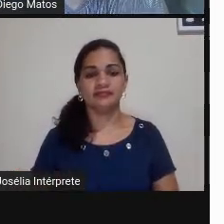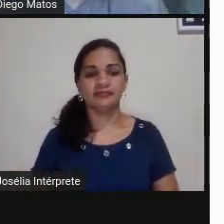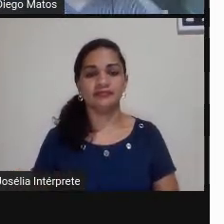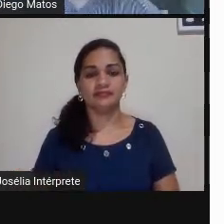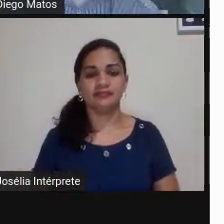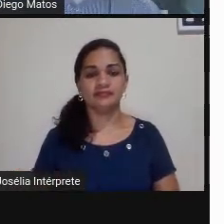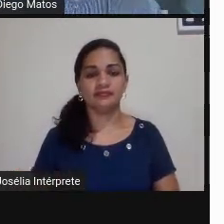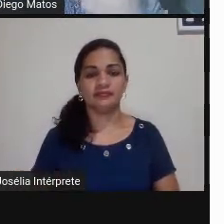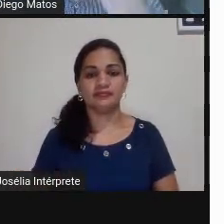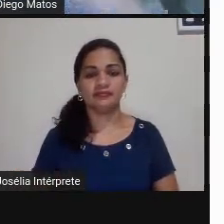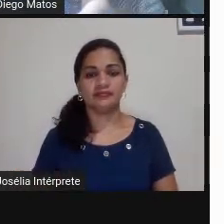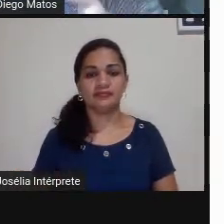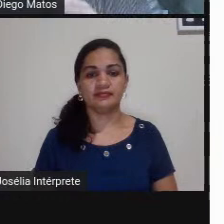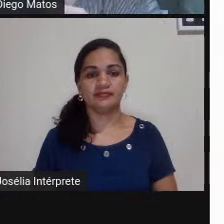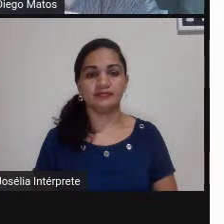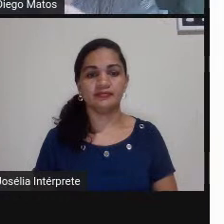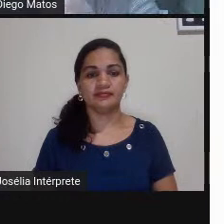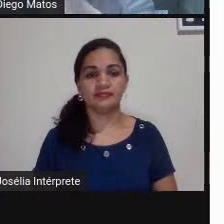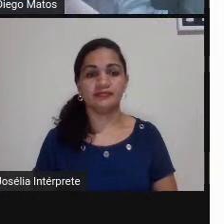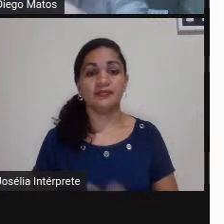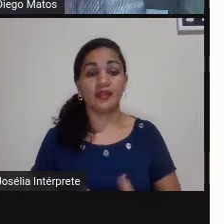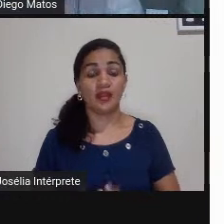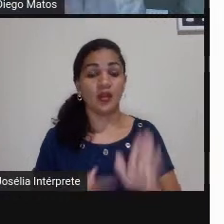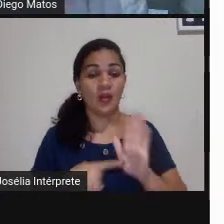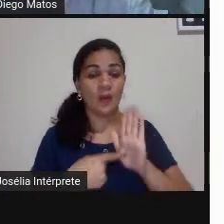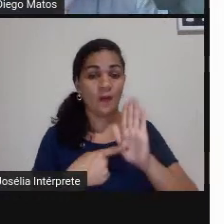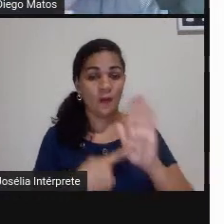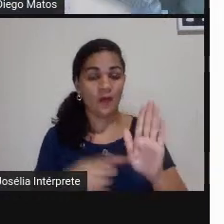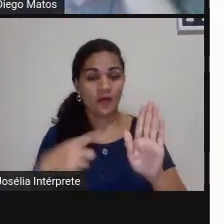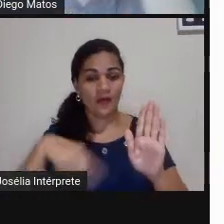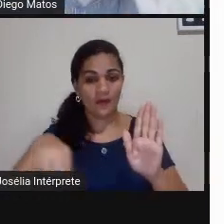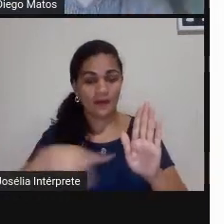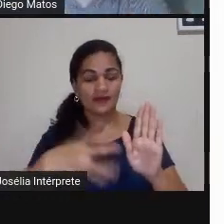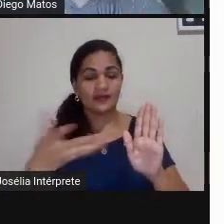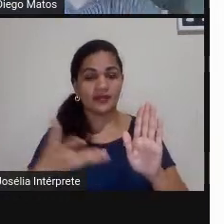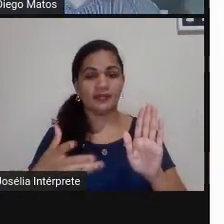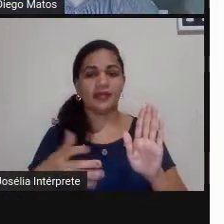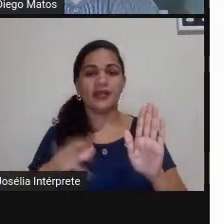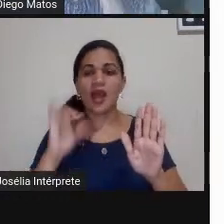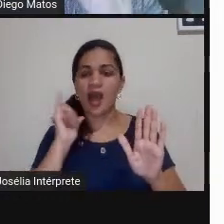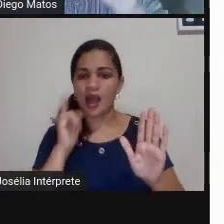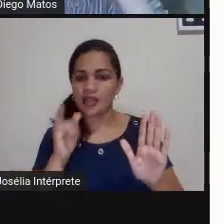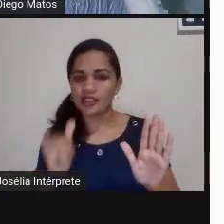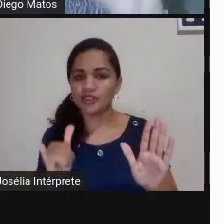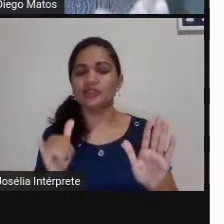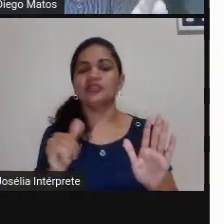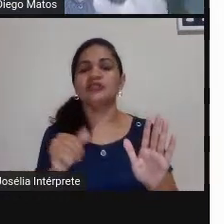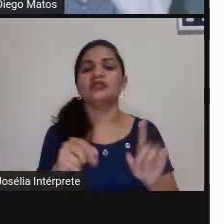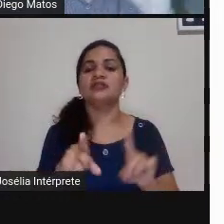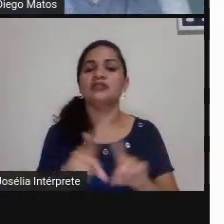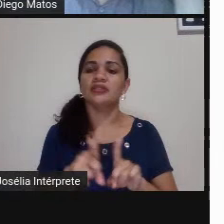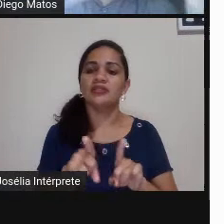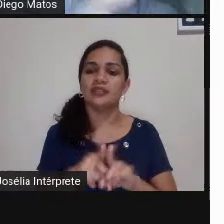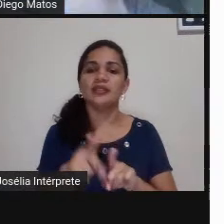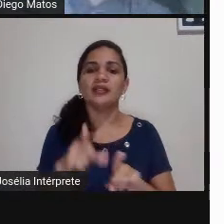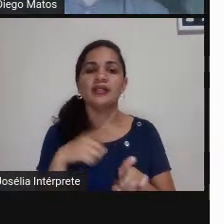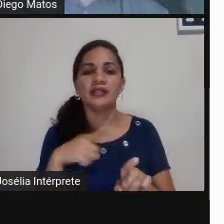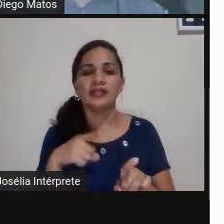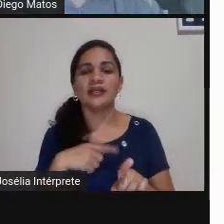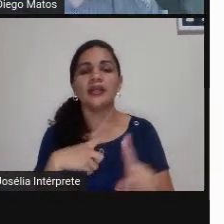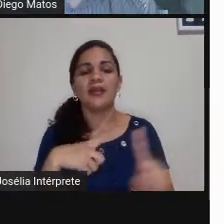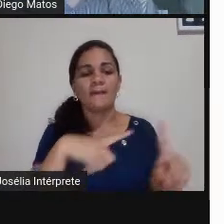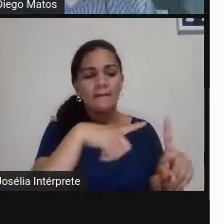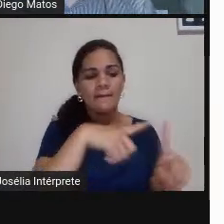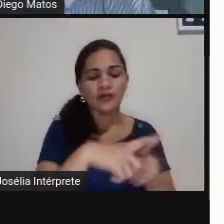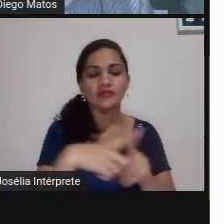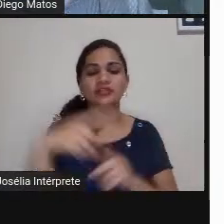vocês aqui mesmo sabendo que a energia eólica Assim como as outras formas de energia elas tem seus pontos positivos